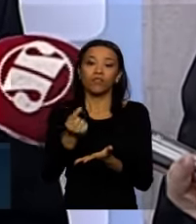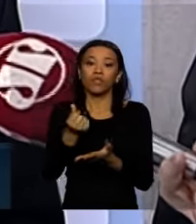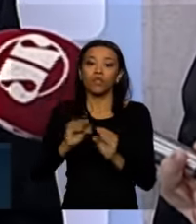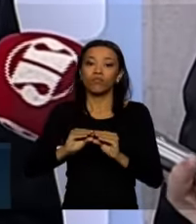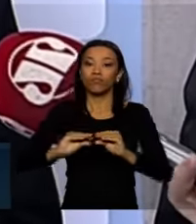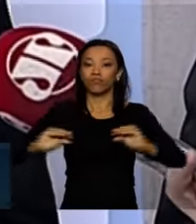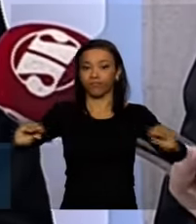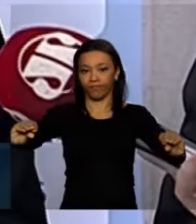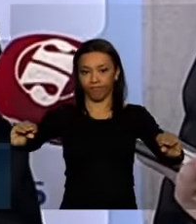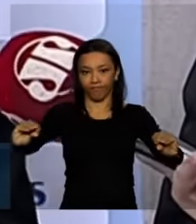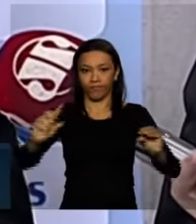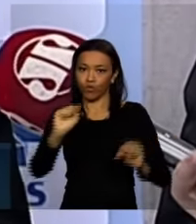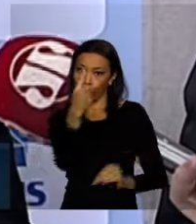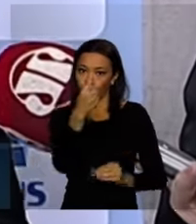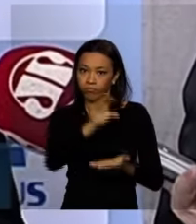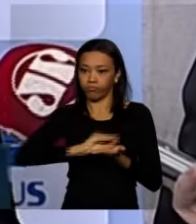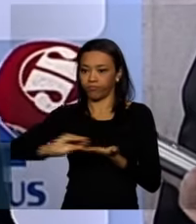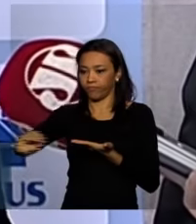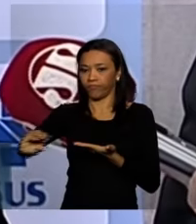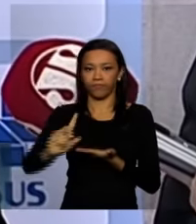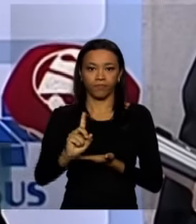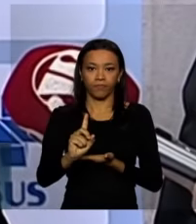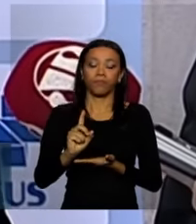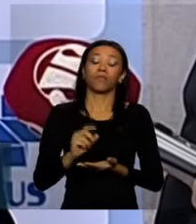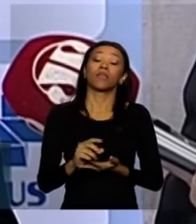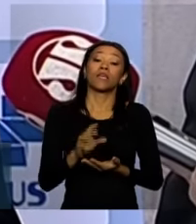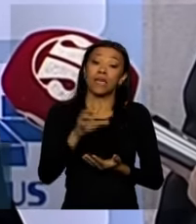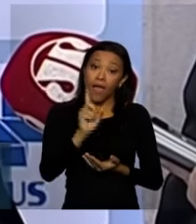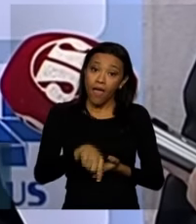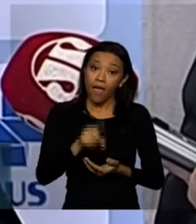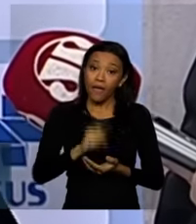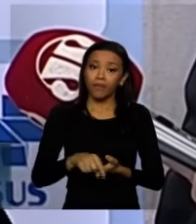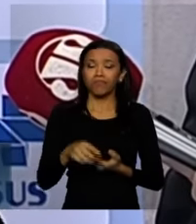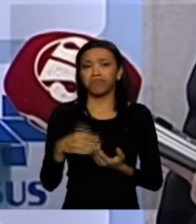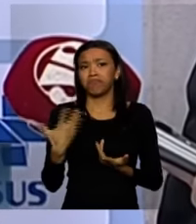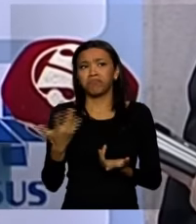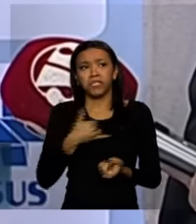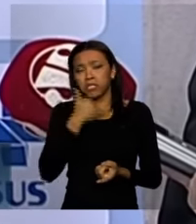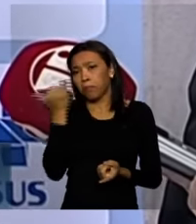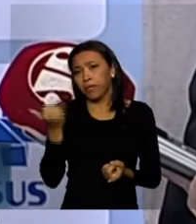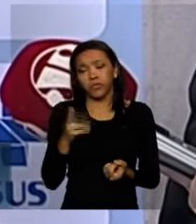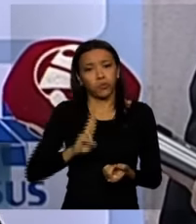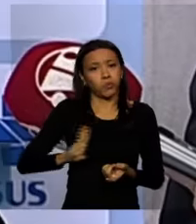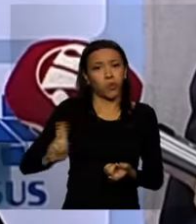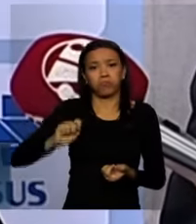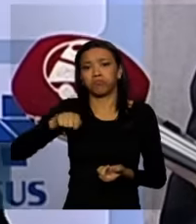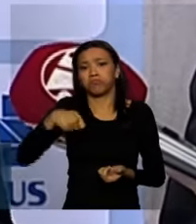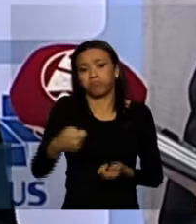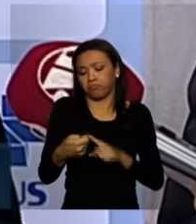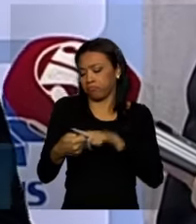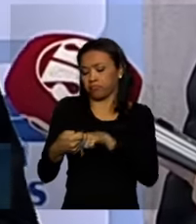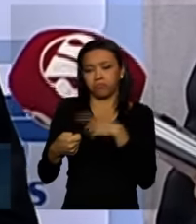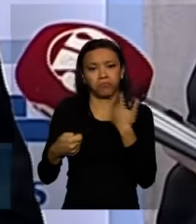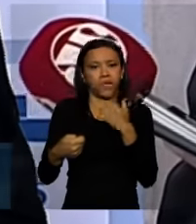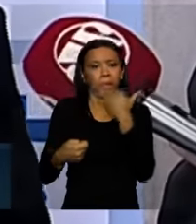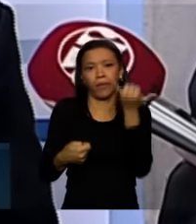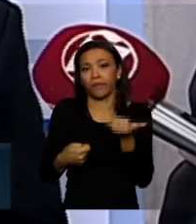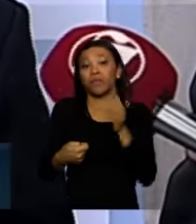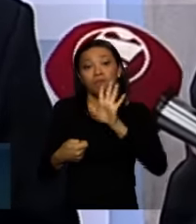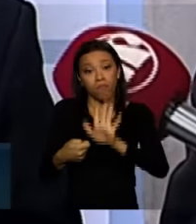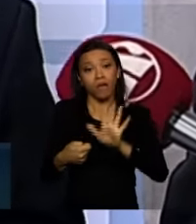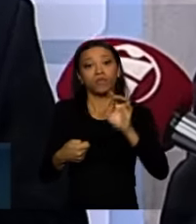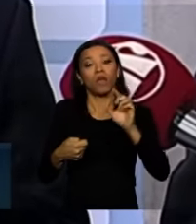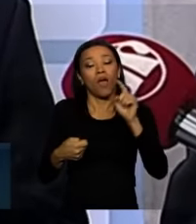Saúde é indiferente que se chame cpmf é que se chame de outro nome o que nos interessa é a